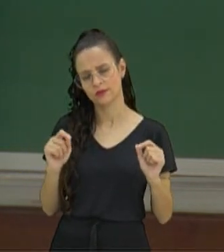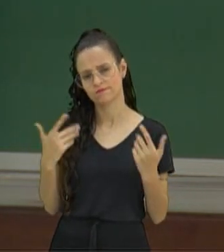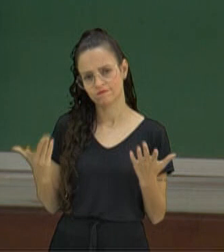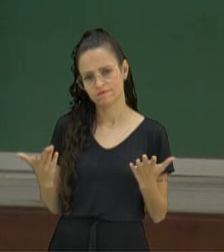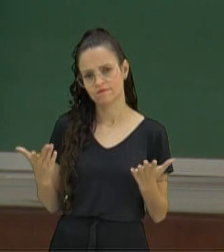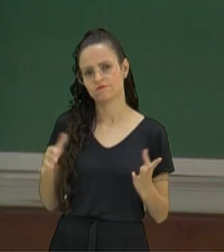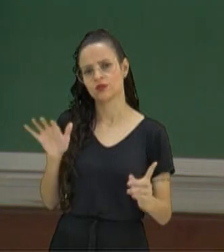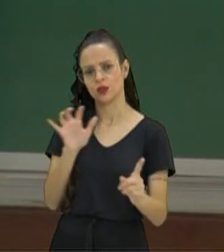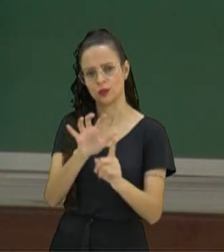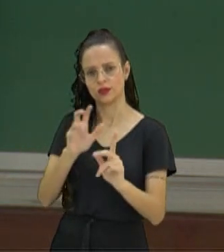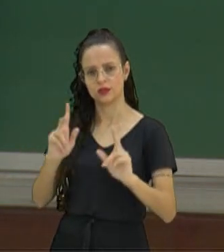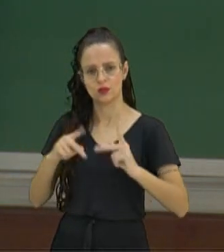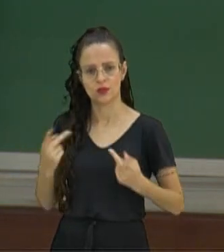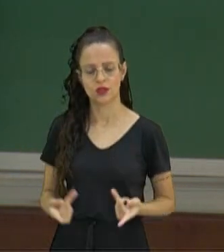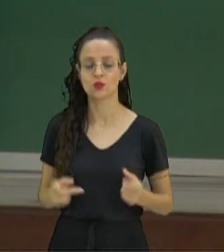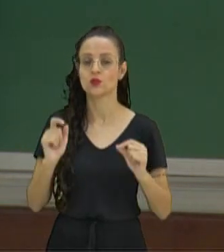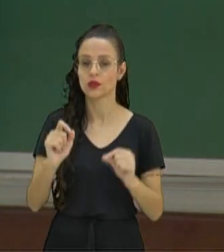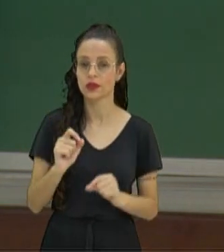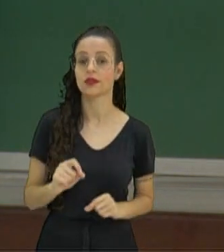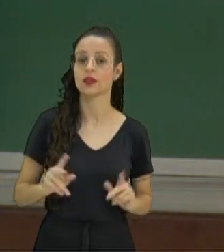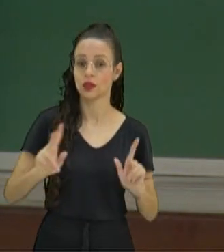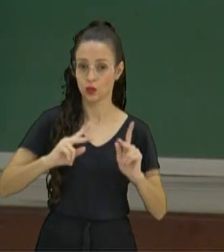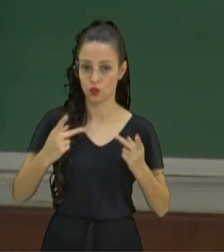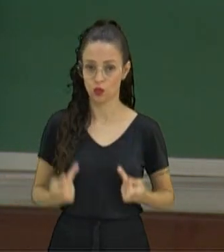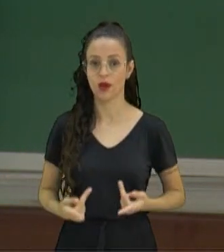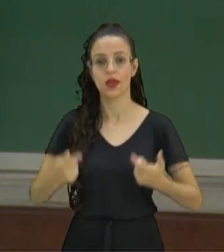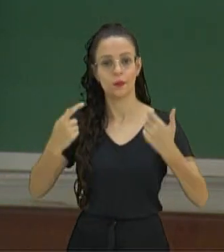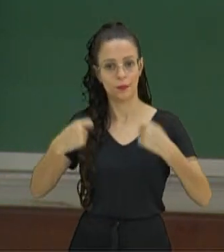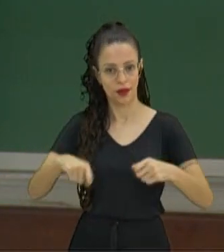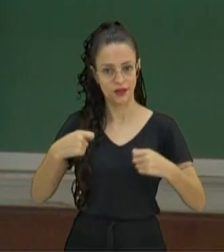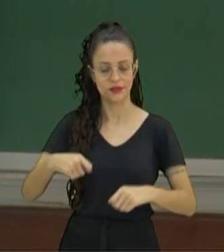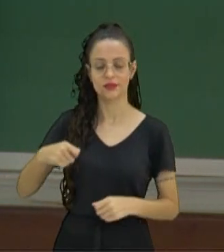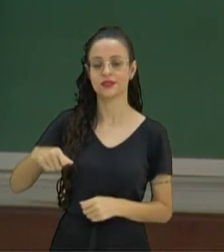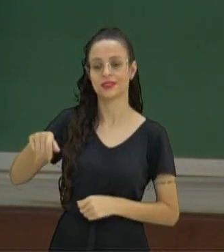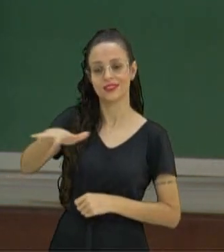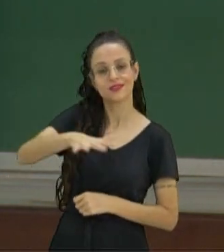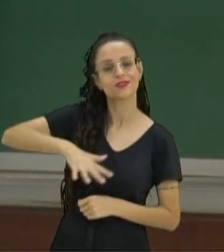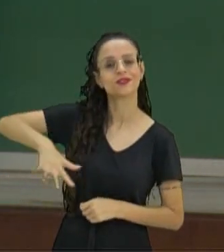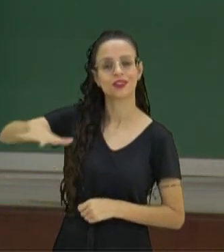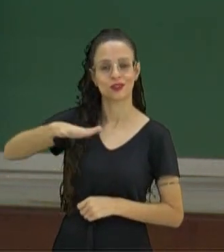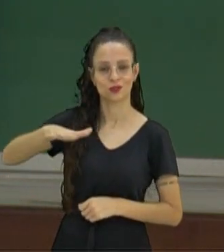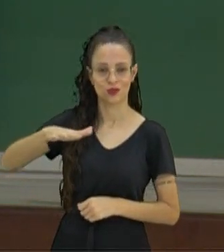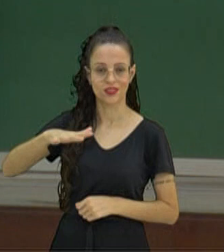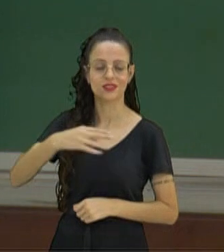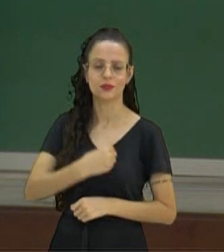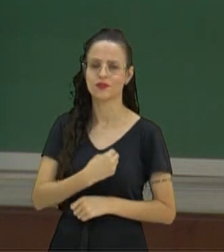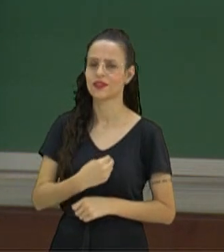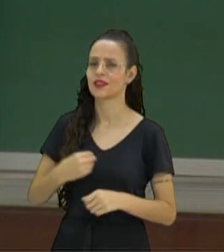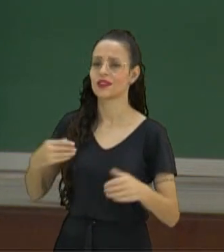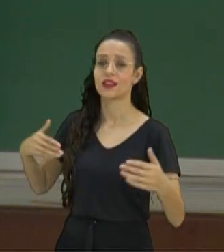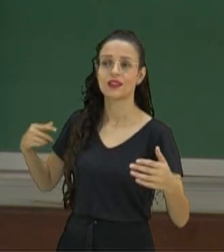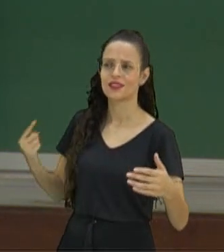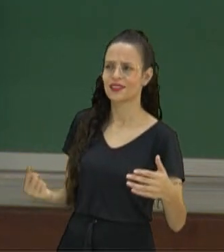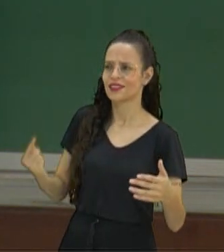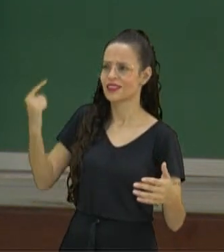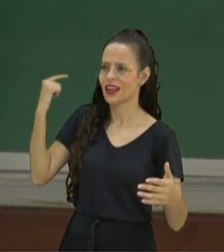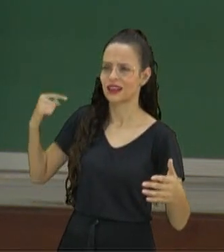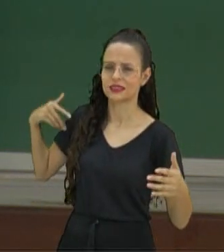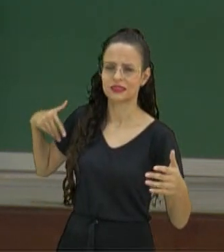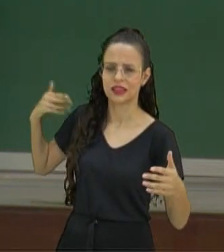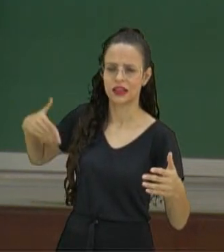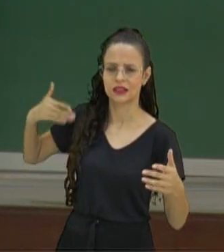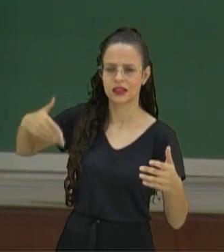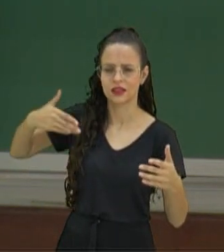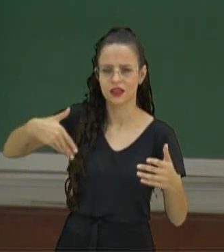da intervenção humana ali, que o homem necessita da natureza para o seu sustento. Desde o início lá que a gente viu